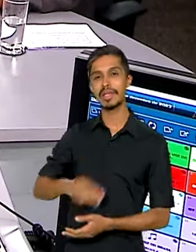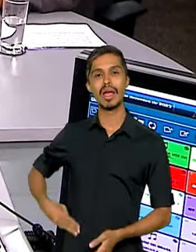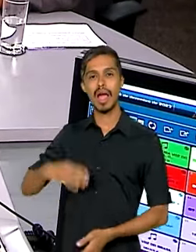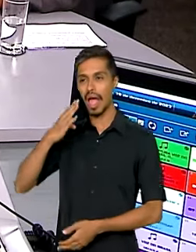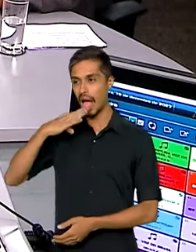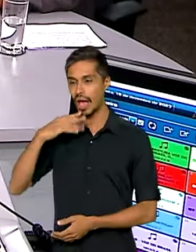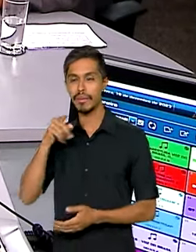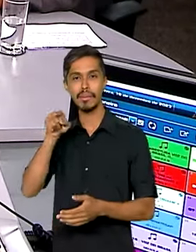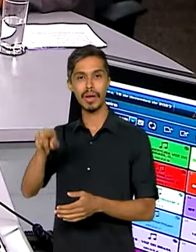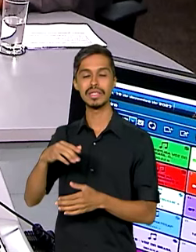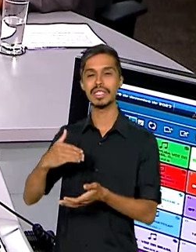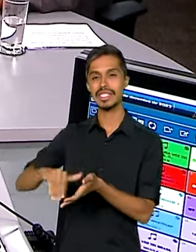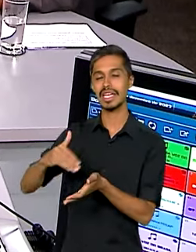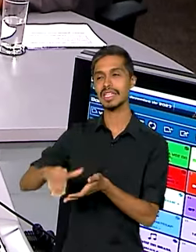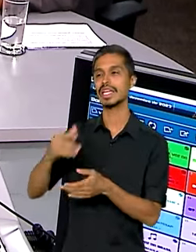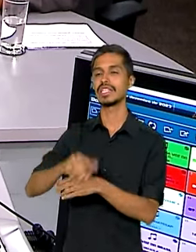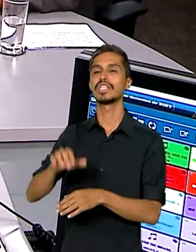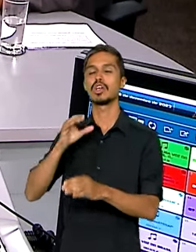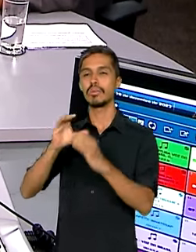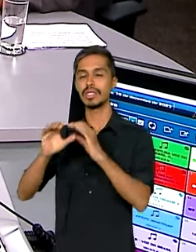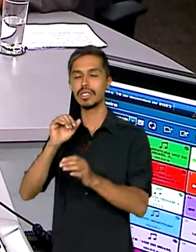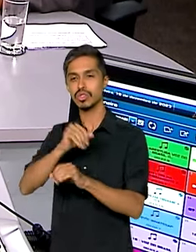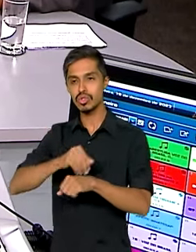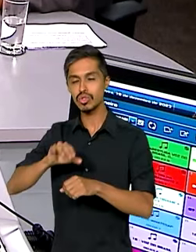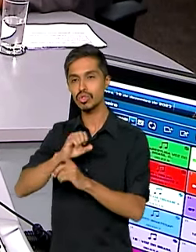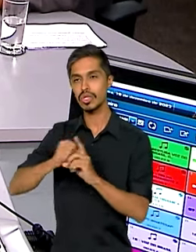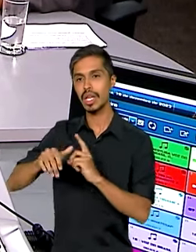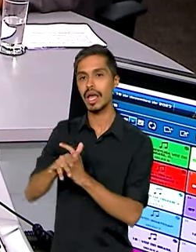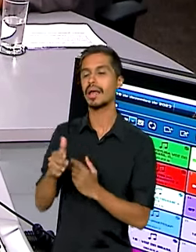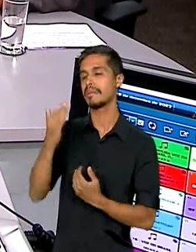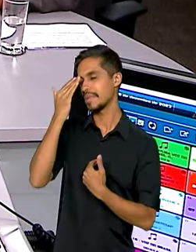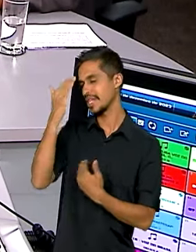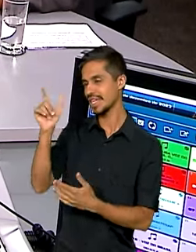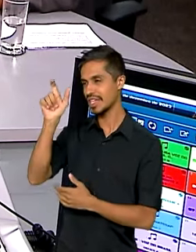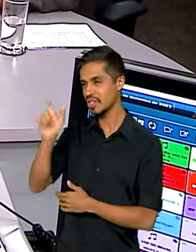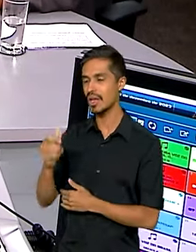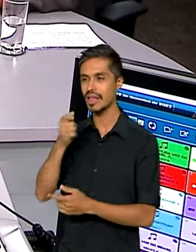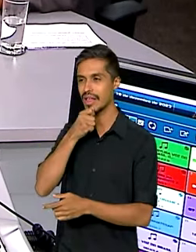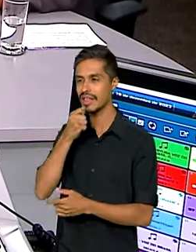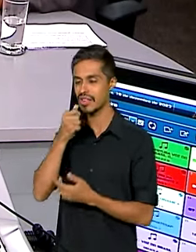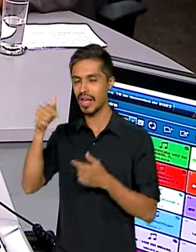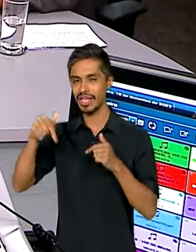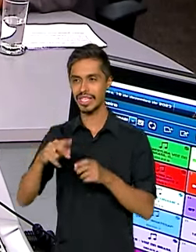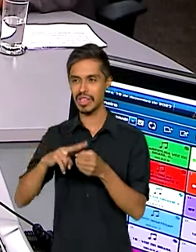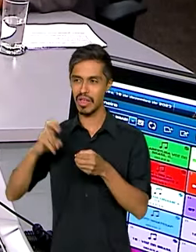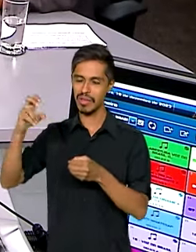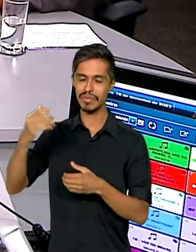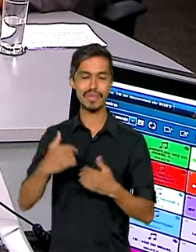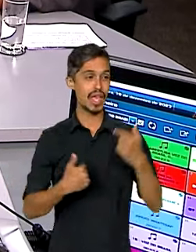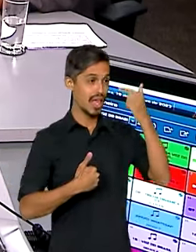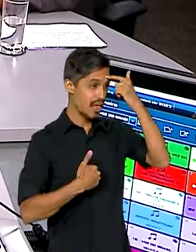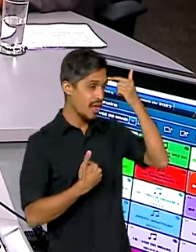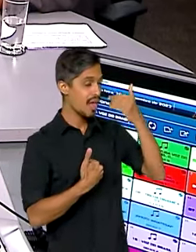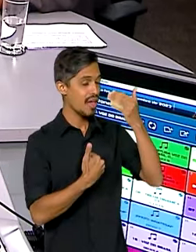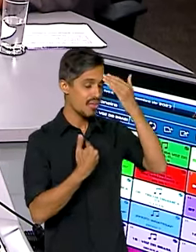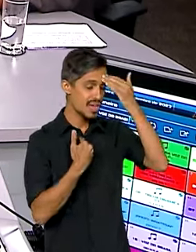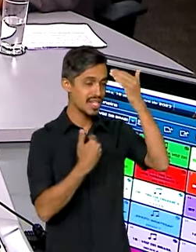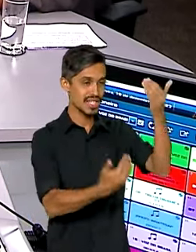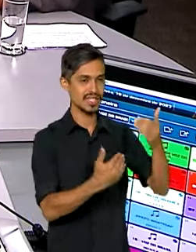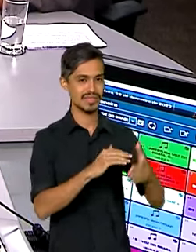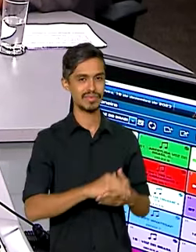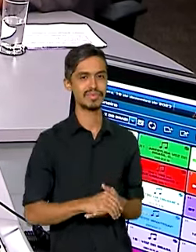Pimenta da secretaria de comunicação social da presidência da república muito obrigada pela sua entrevista à voz do Brasil Ministro Eu que agradeço muito a